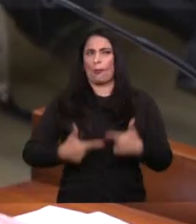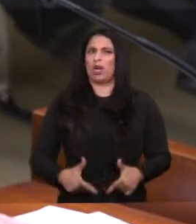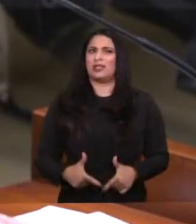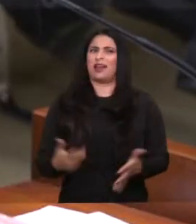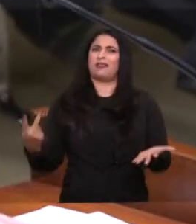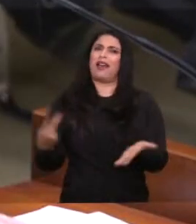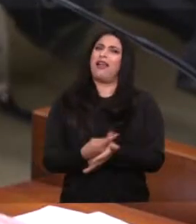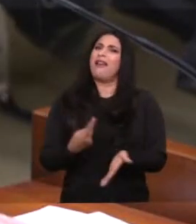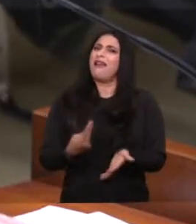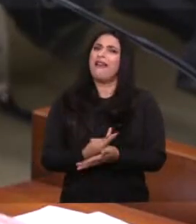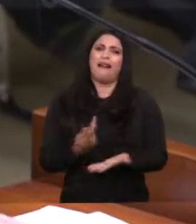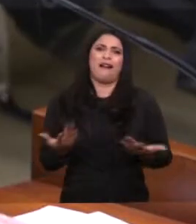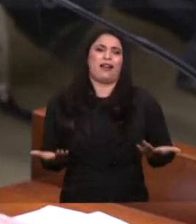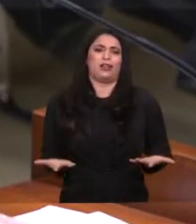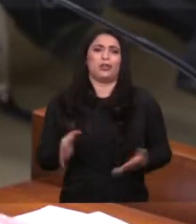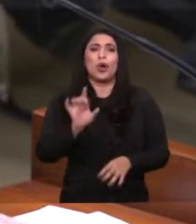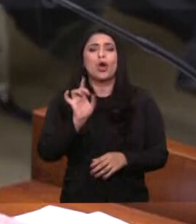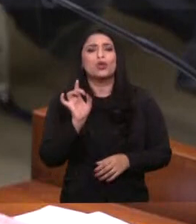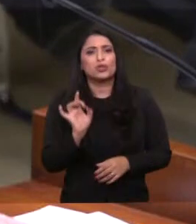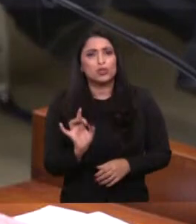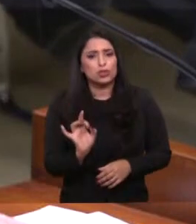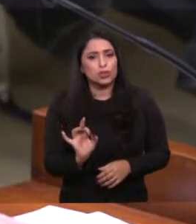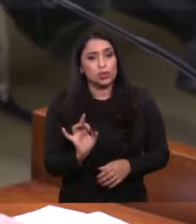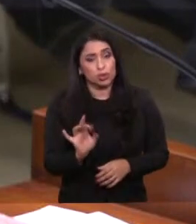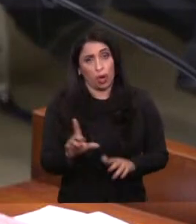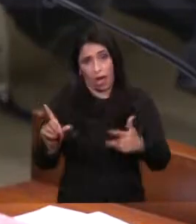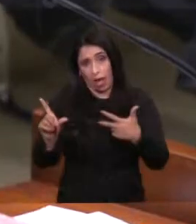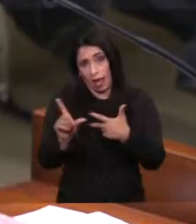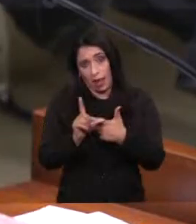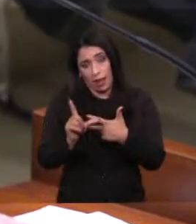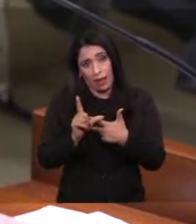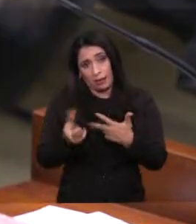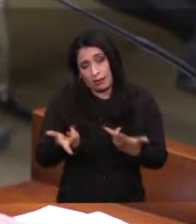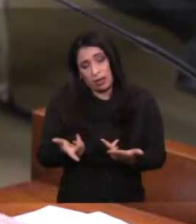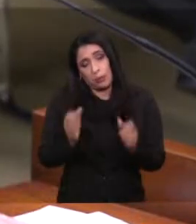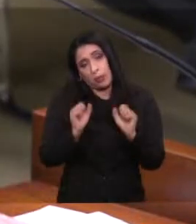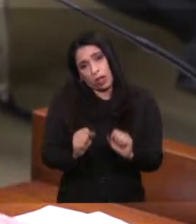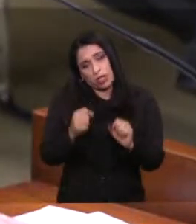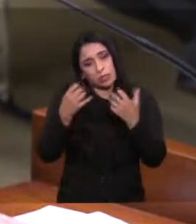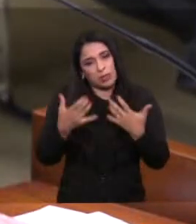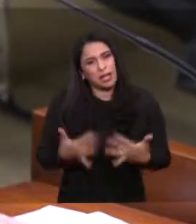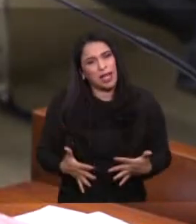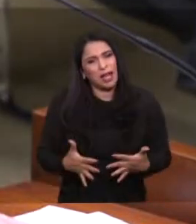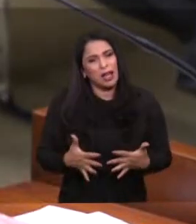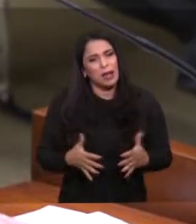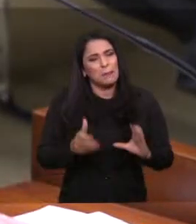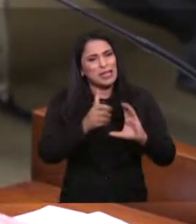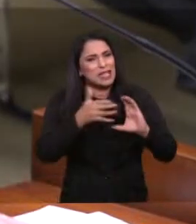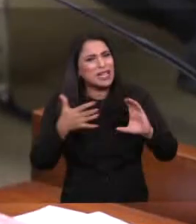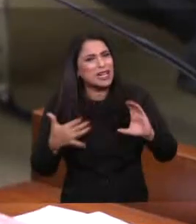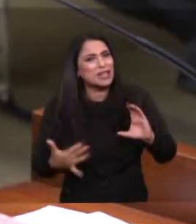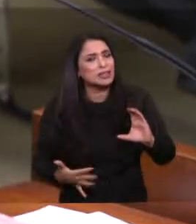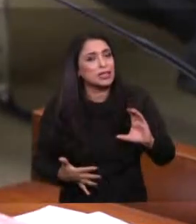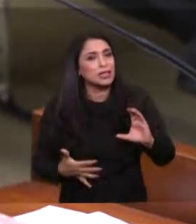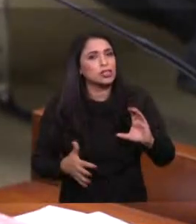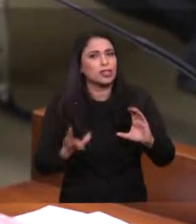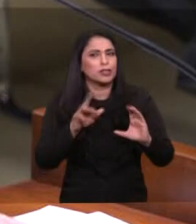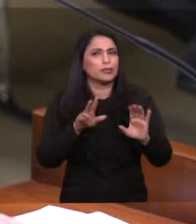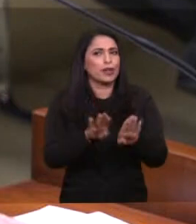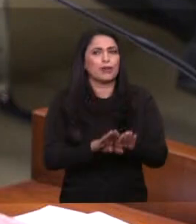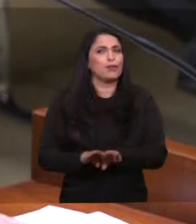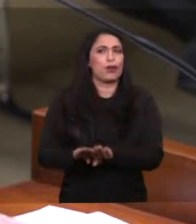de errado aí que só eles podem explicar, mas que, induvidosamente, caracteriza um tratamento não